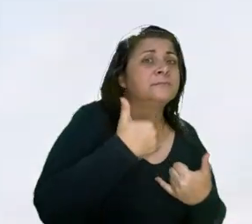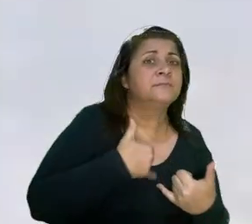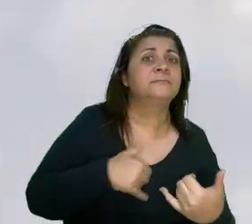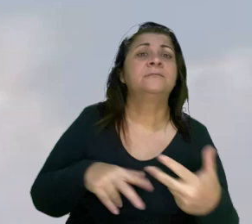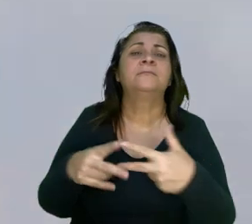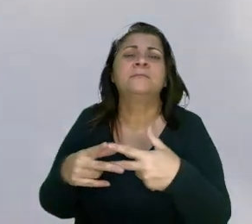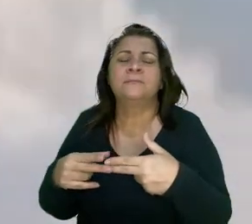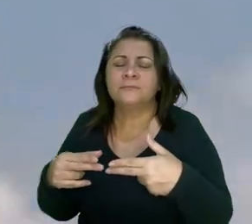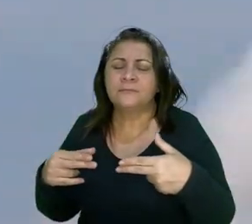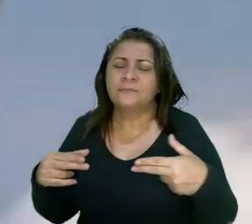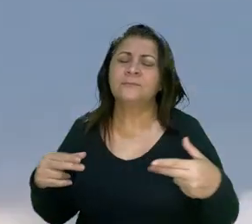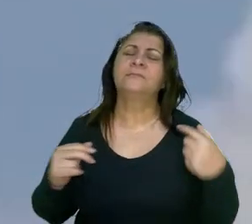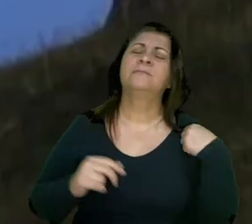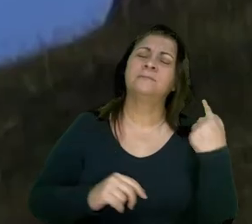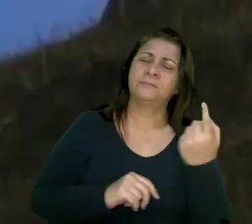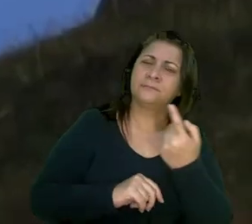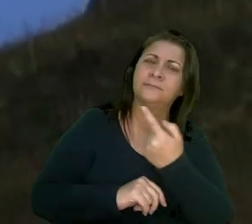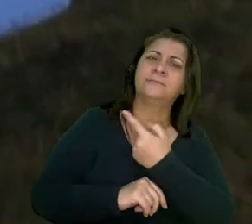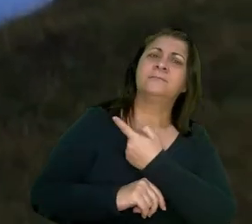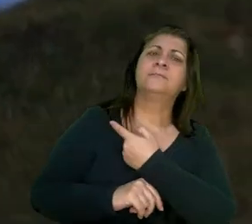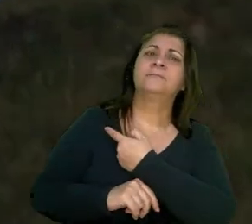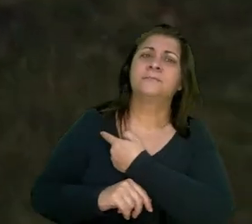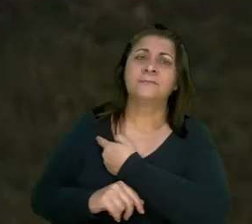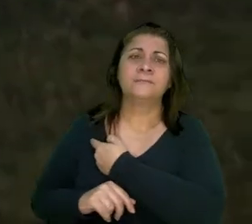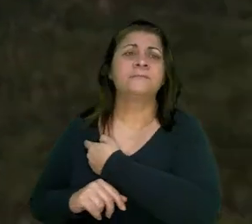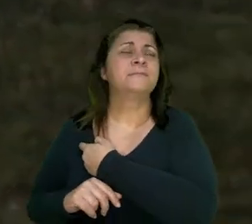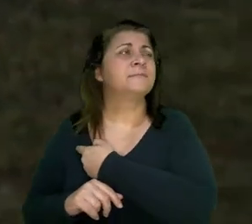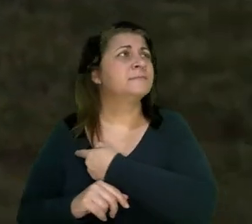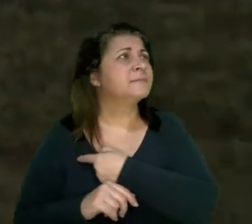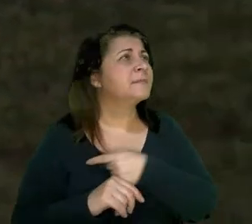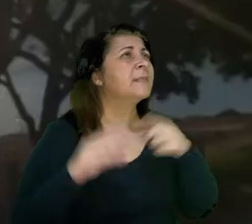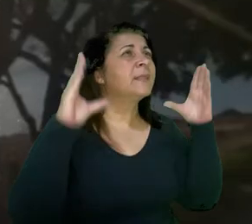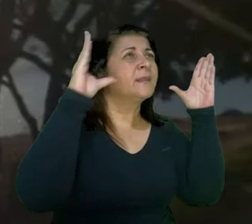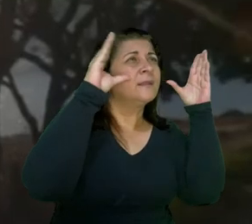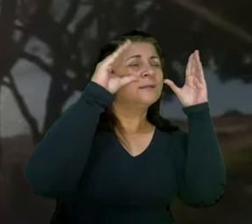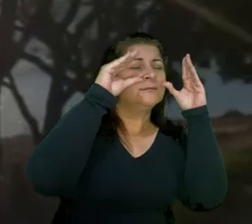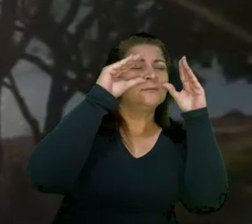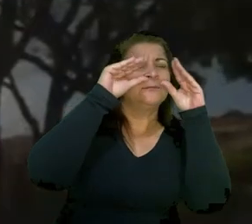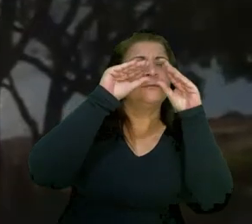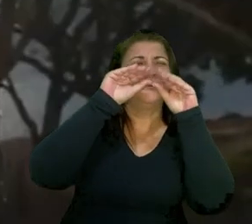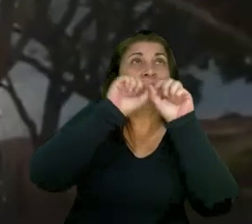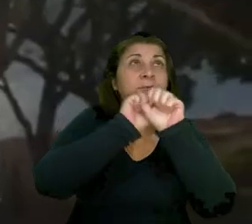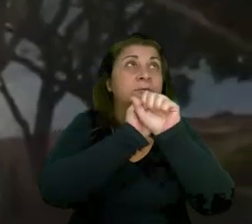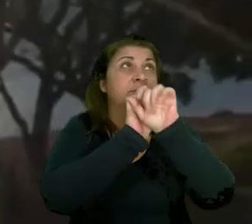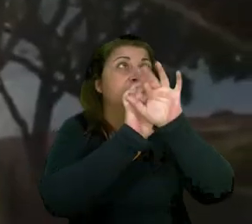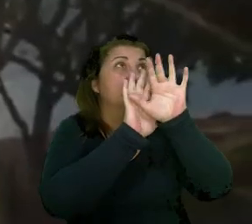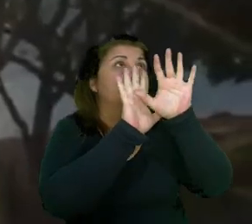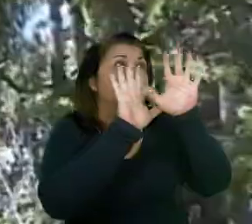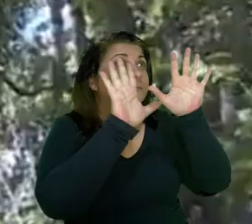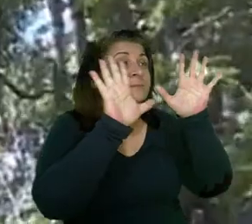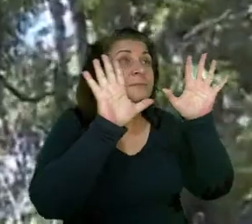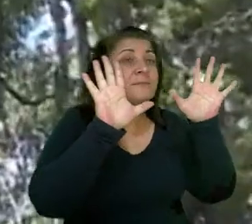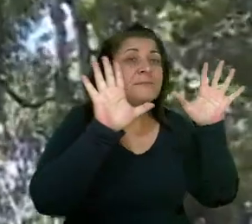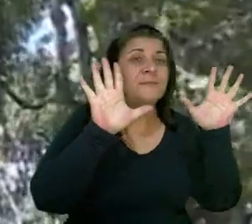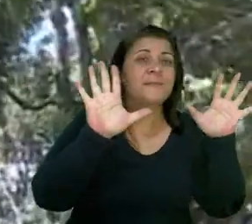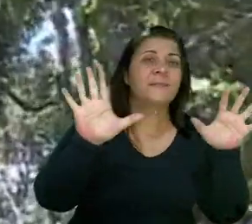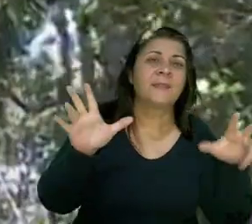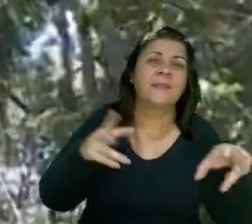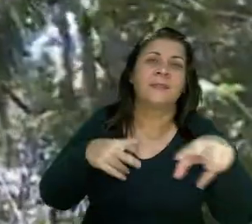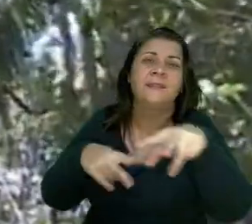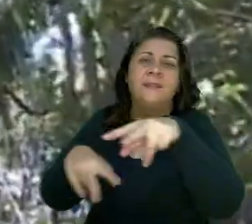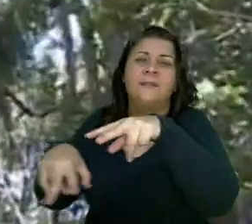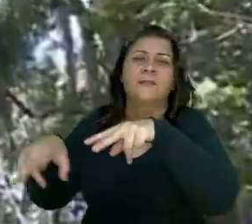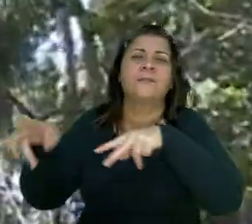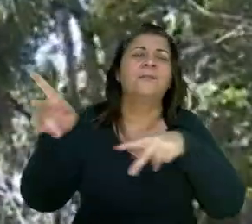a nós. O pulsar da noite, o clarão, a dança